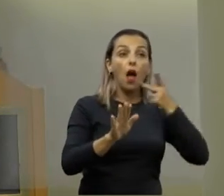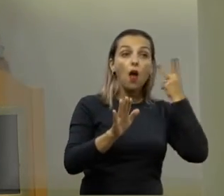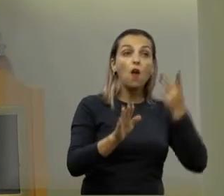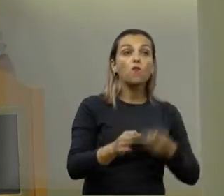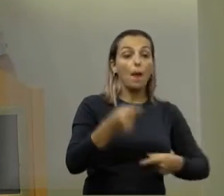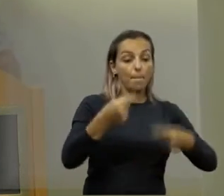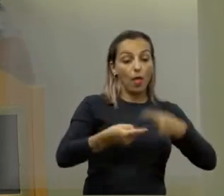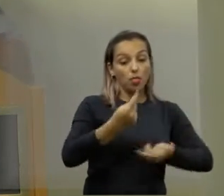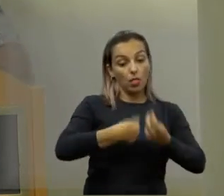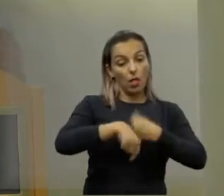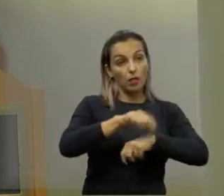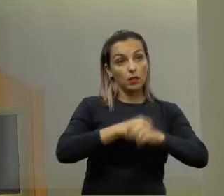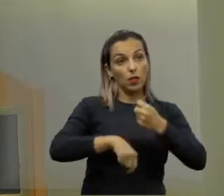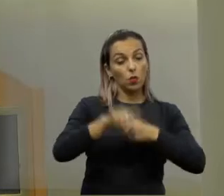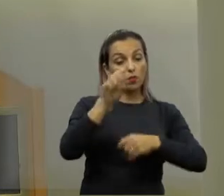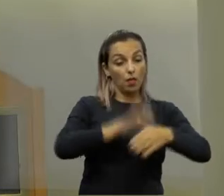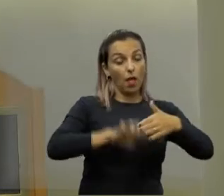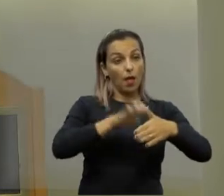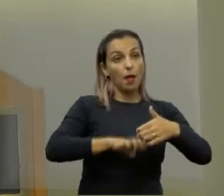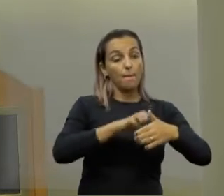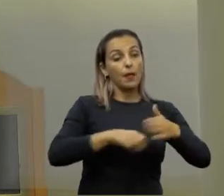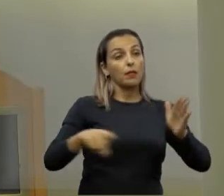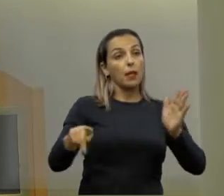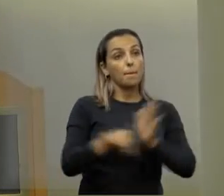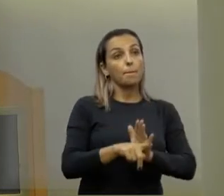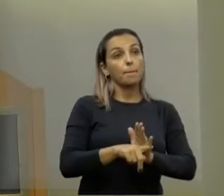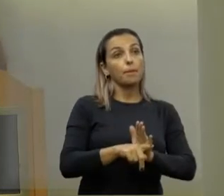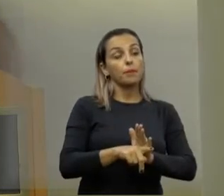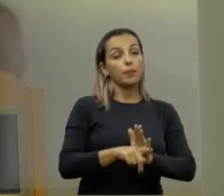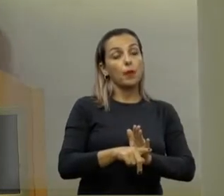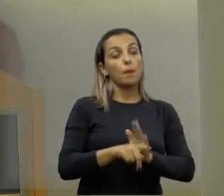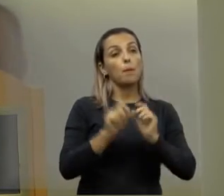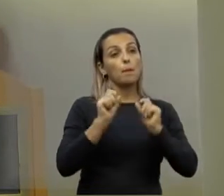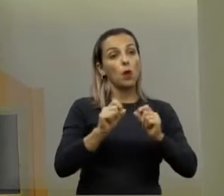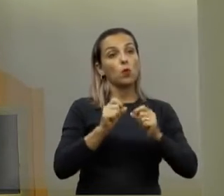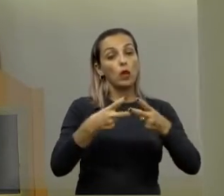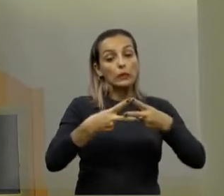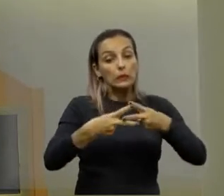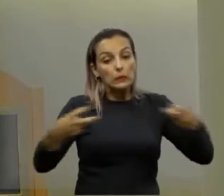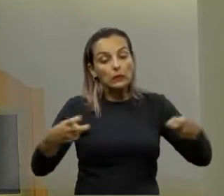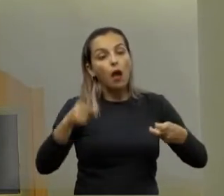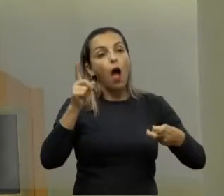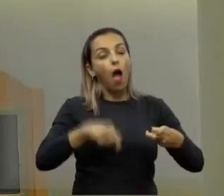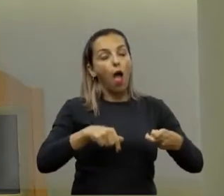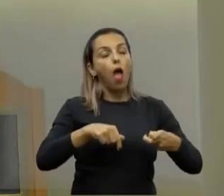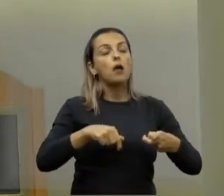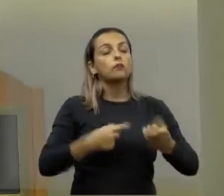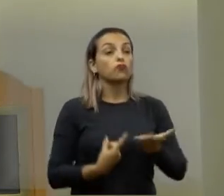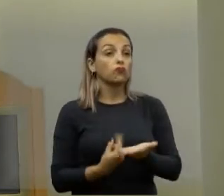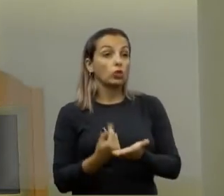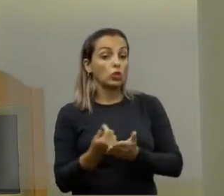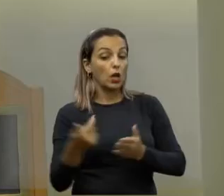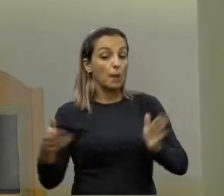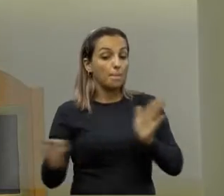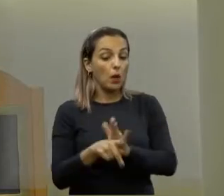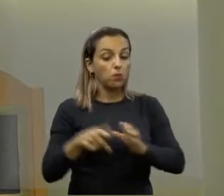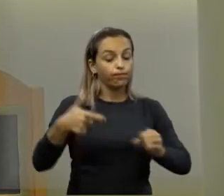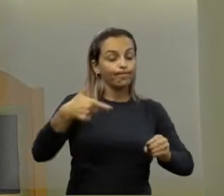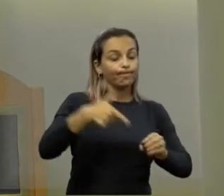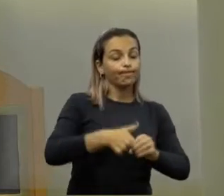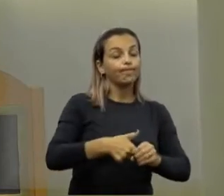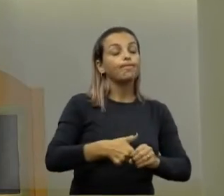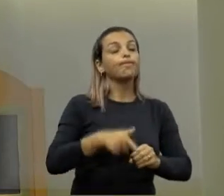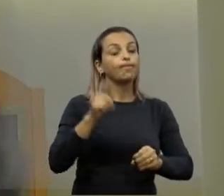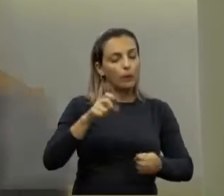econômica da Petrobras de Dólares ao preço economia da economia não de dolarizar o preço dos combustíveis ele tem